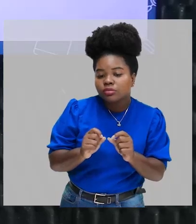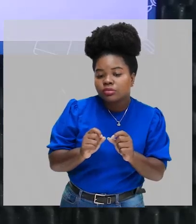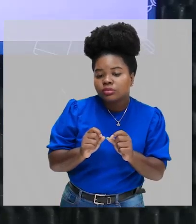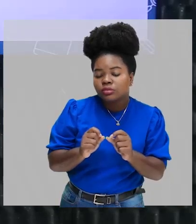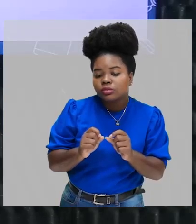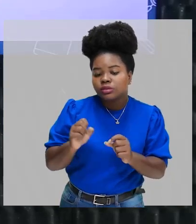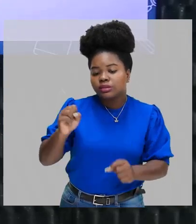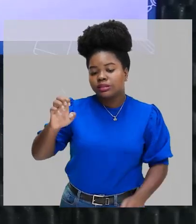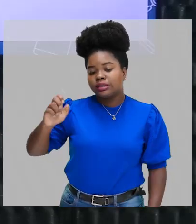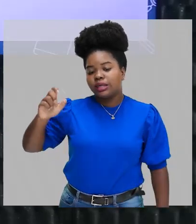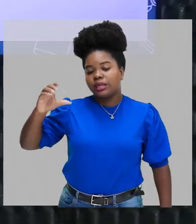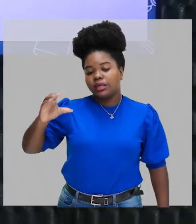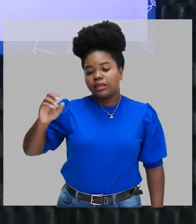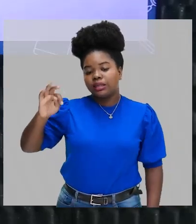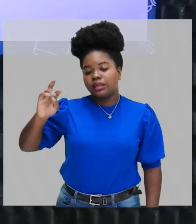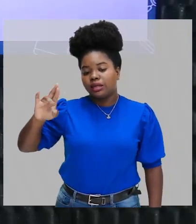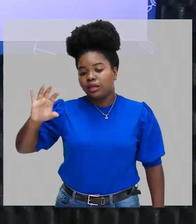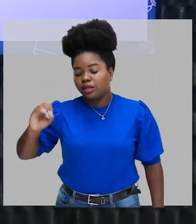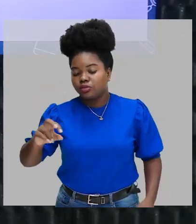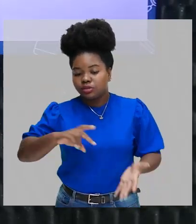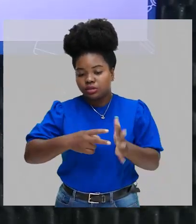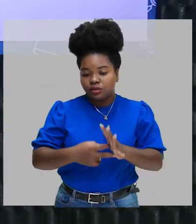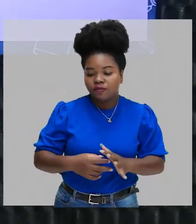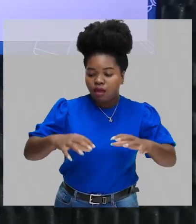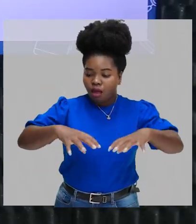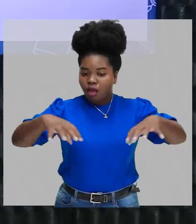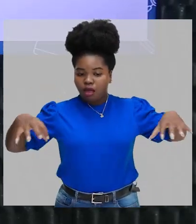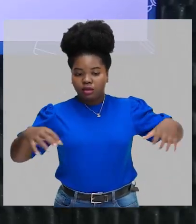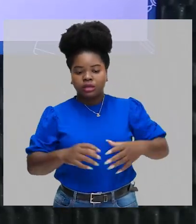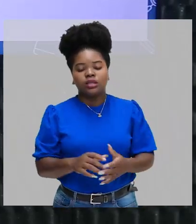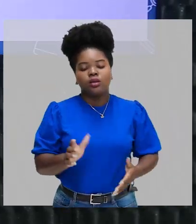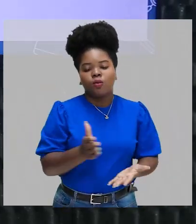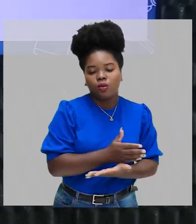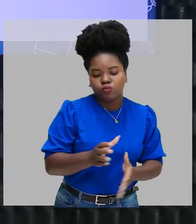segregar, de separar. Então, alguns grupos eles acabaram